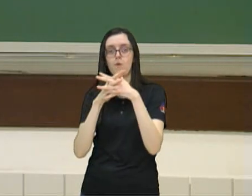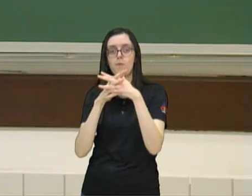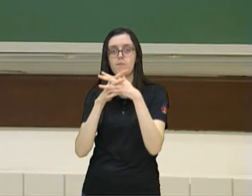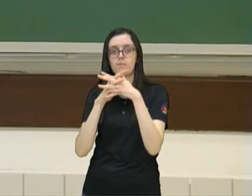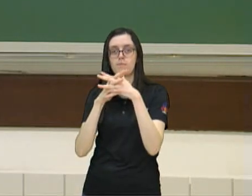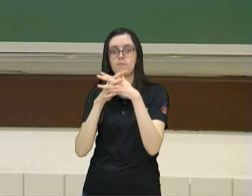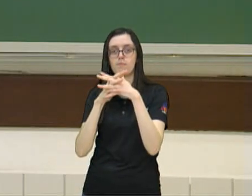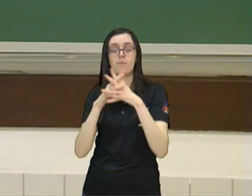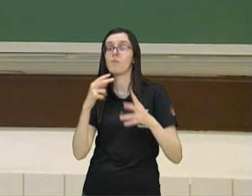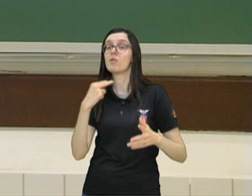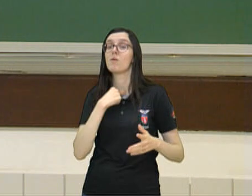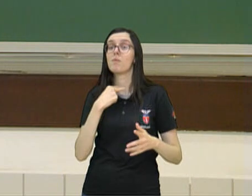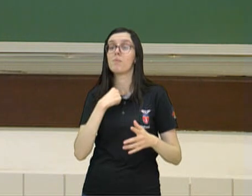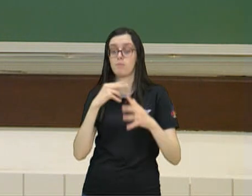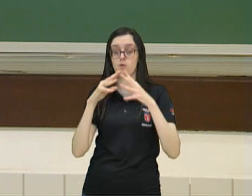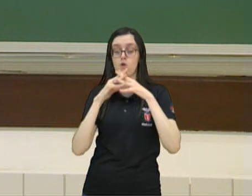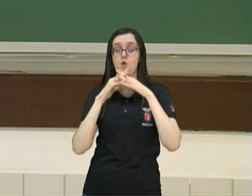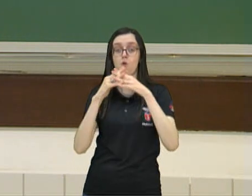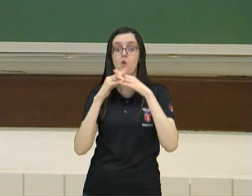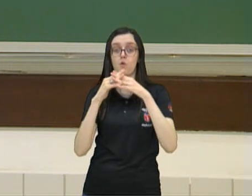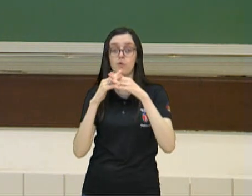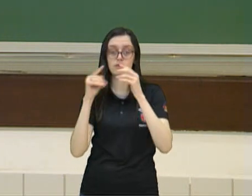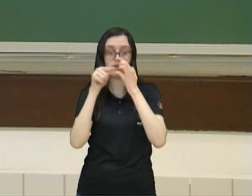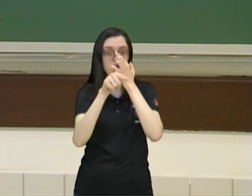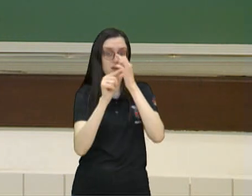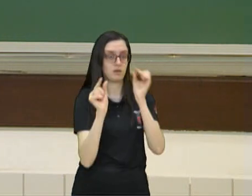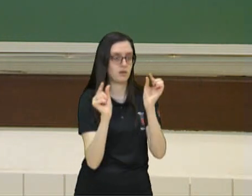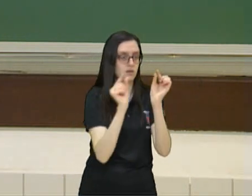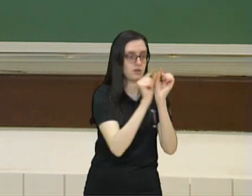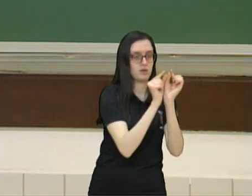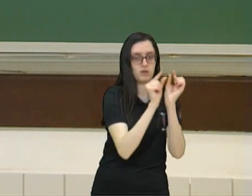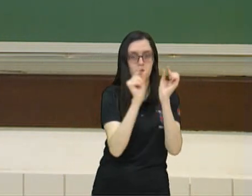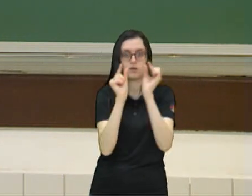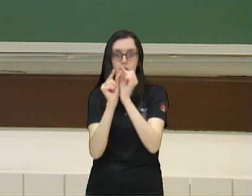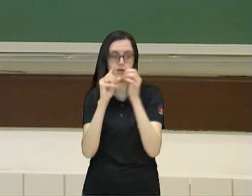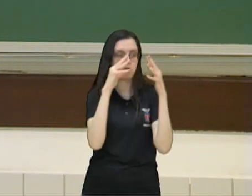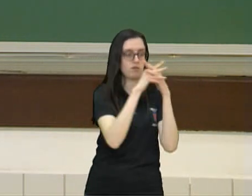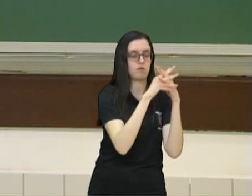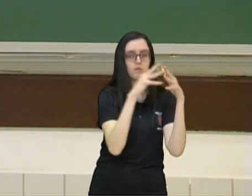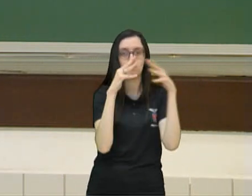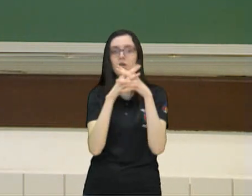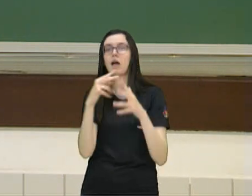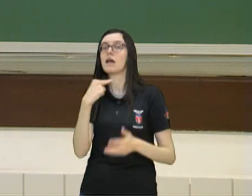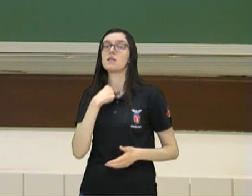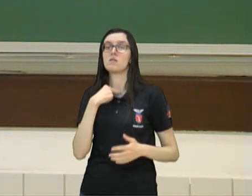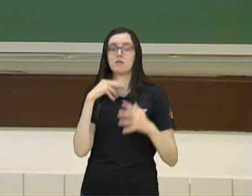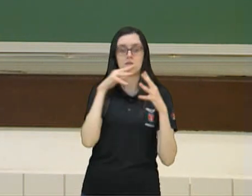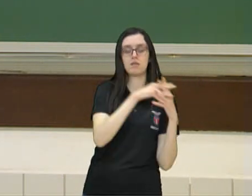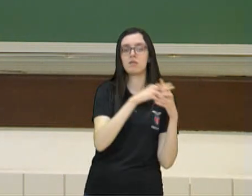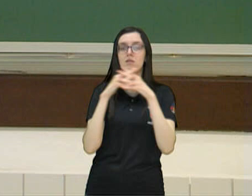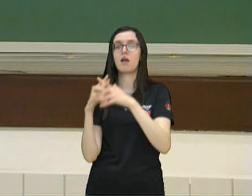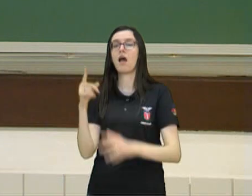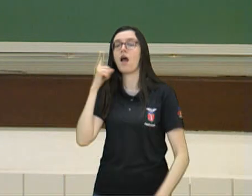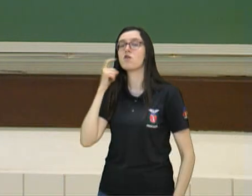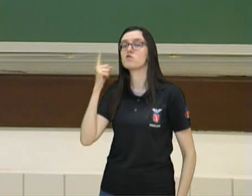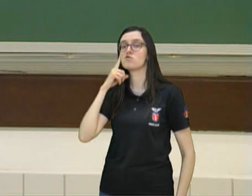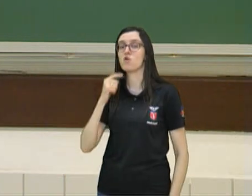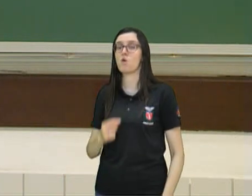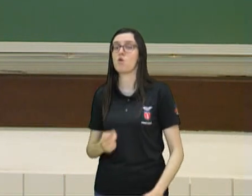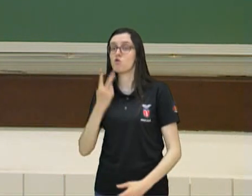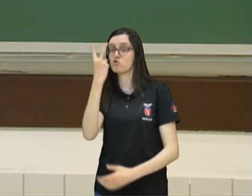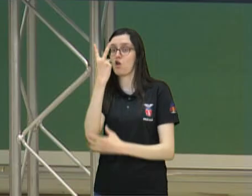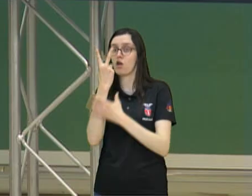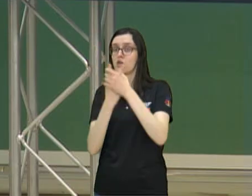perdão. Não confundam esse encontro consonantal com aquele som que nós temos de duas